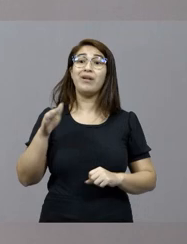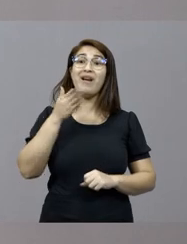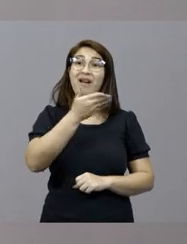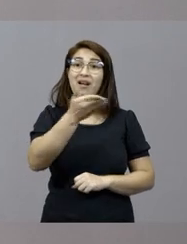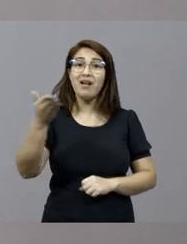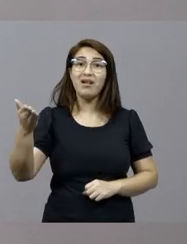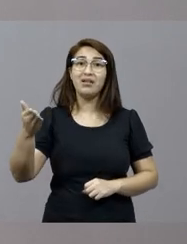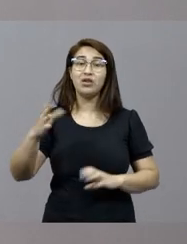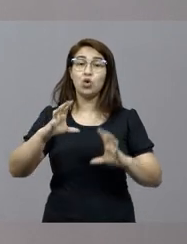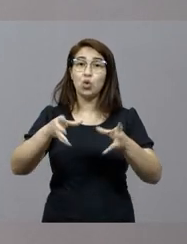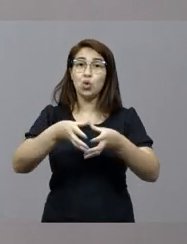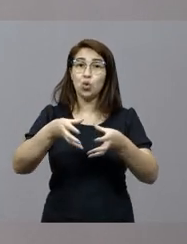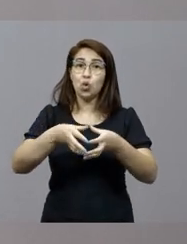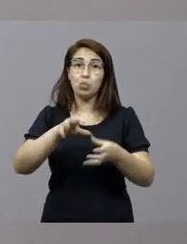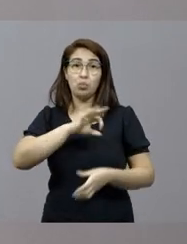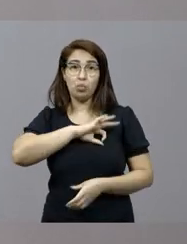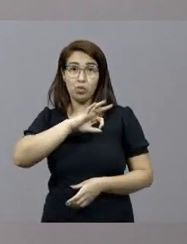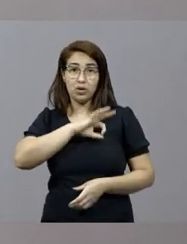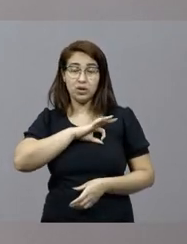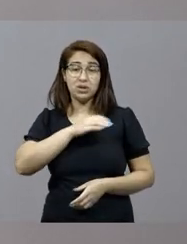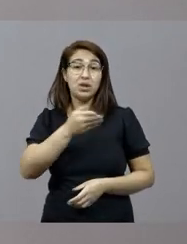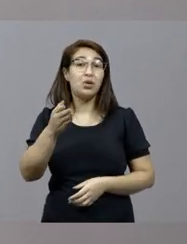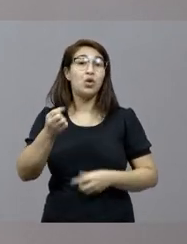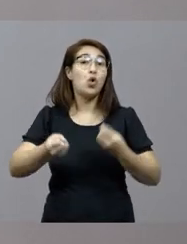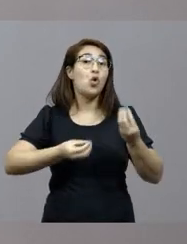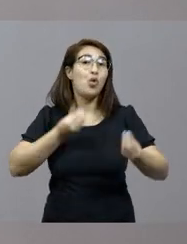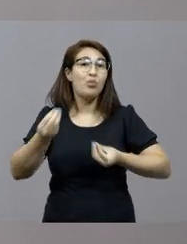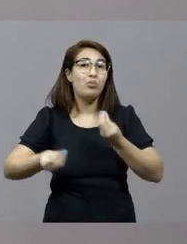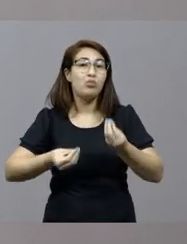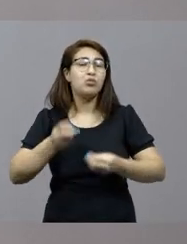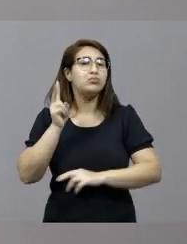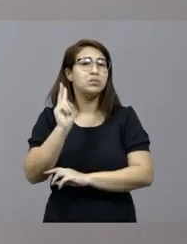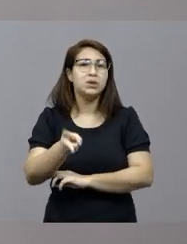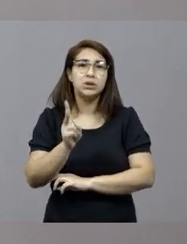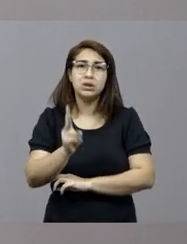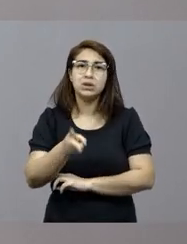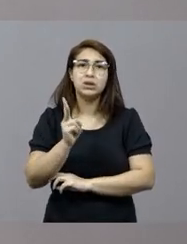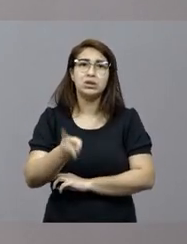policiais militares continuam desempenhando suas missões constitucionais,